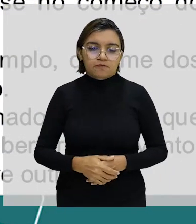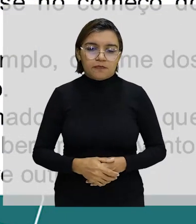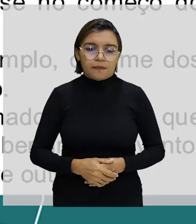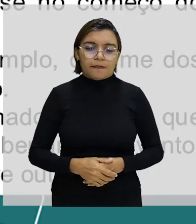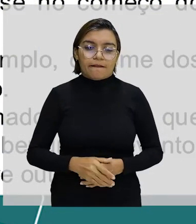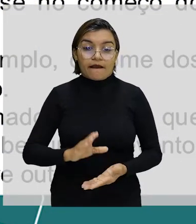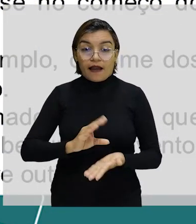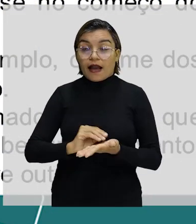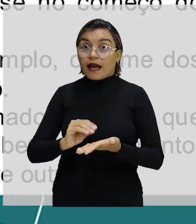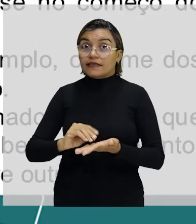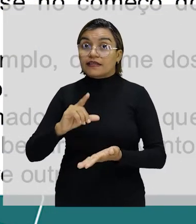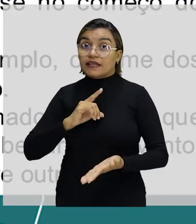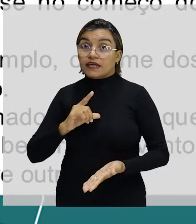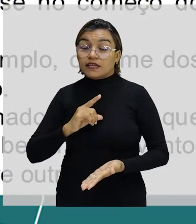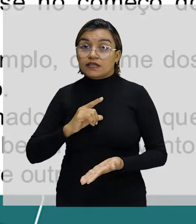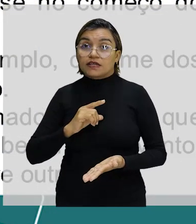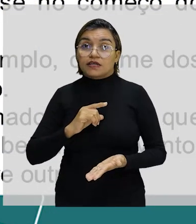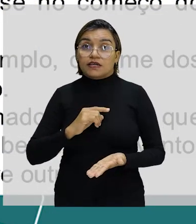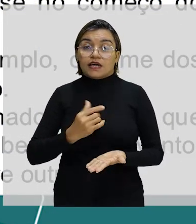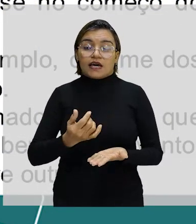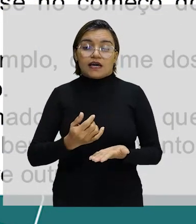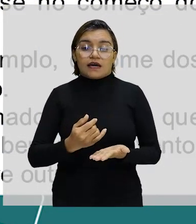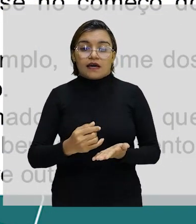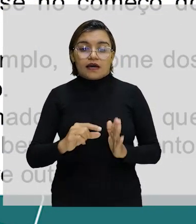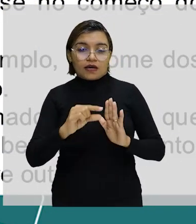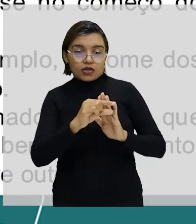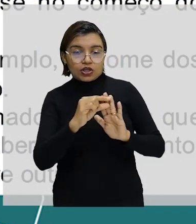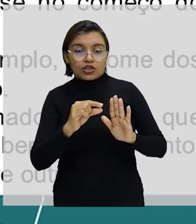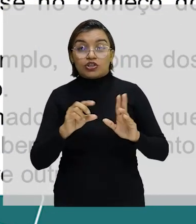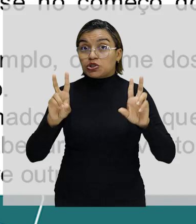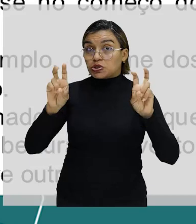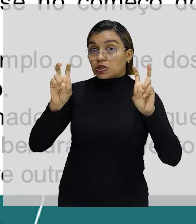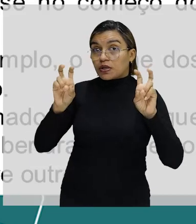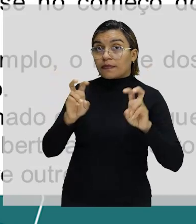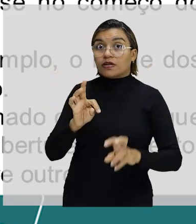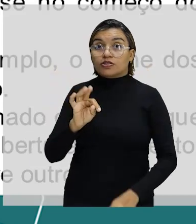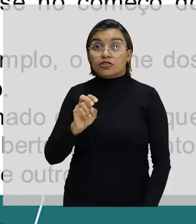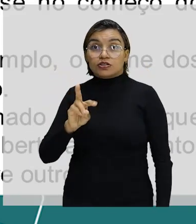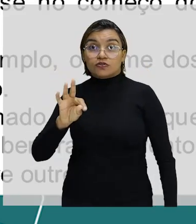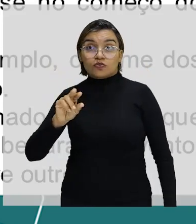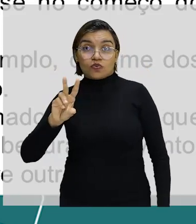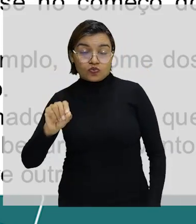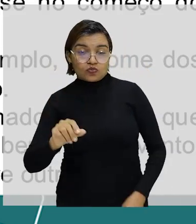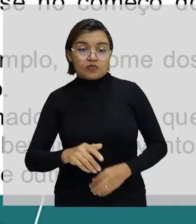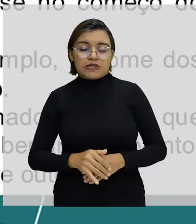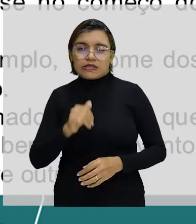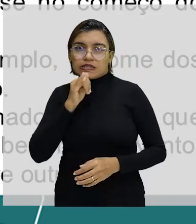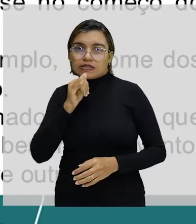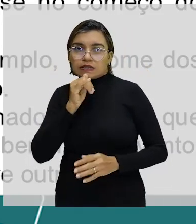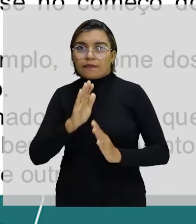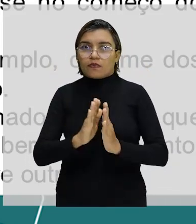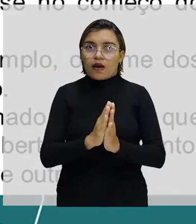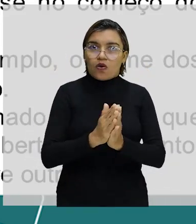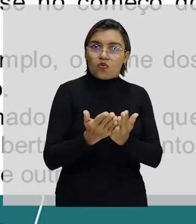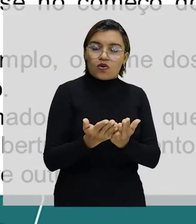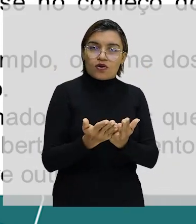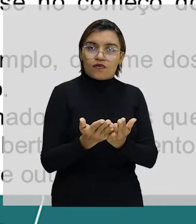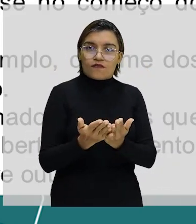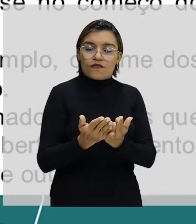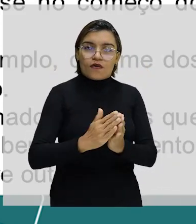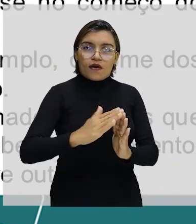tem título, elas possuem um livro próprio, normalmente é um livro de capa preta, com linhas,